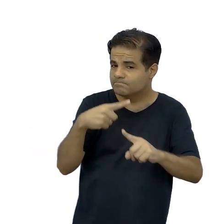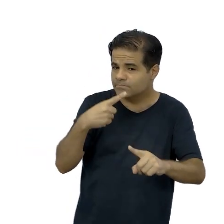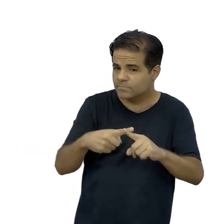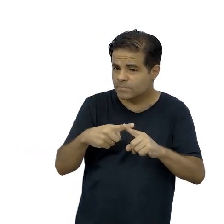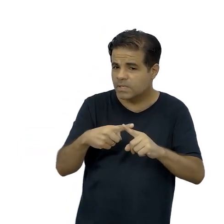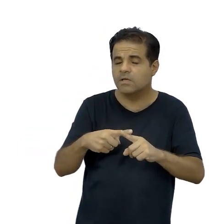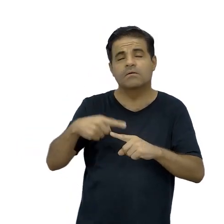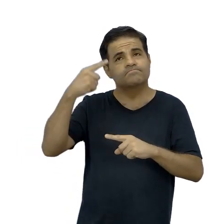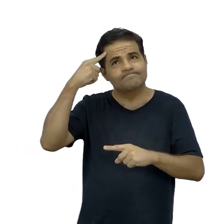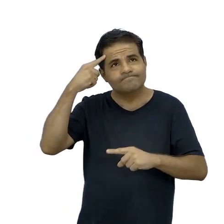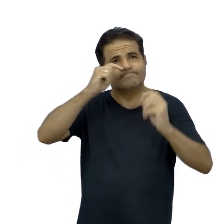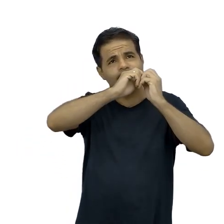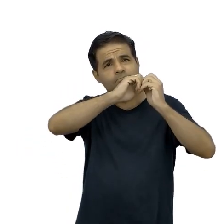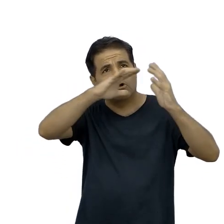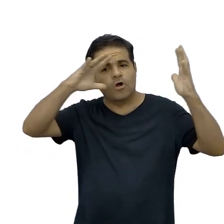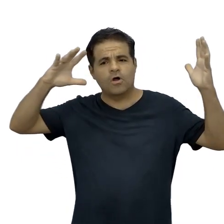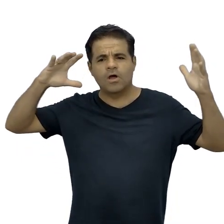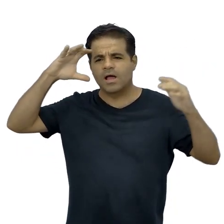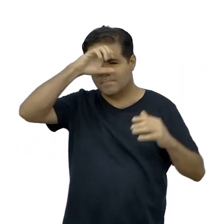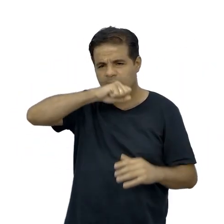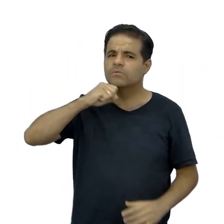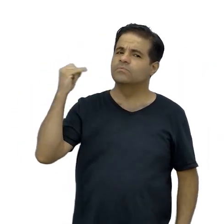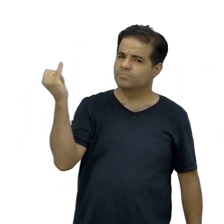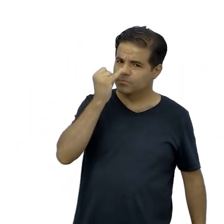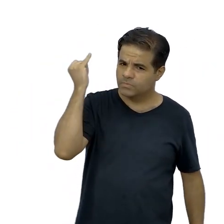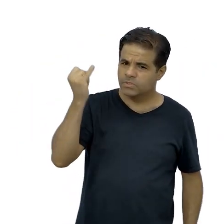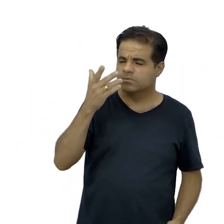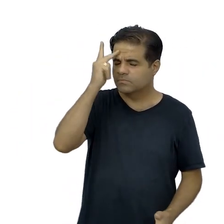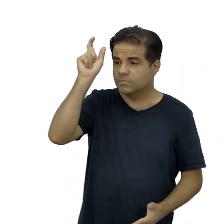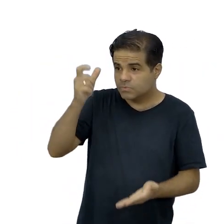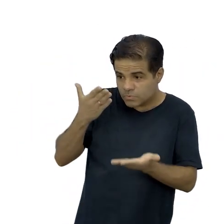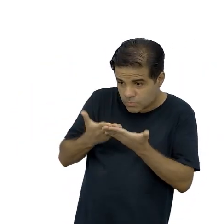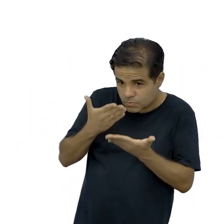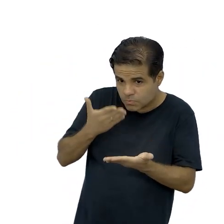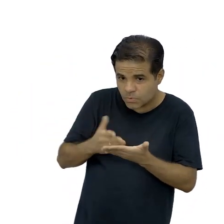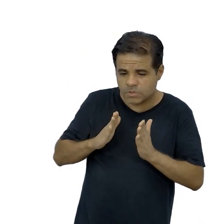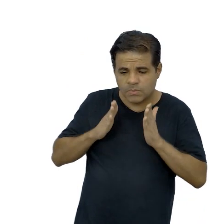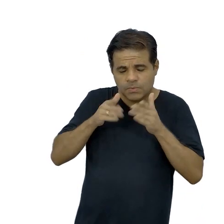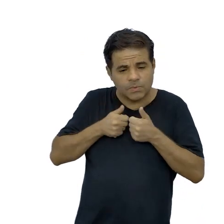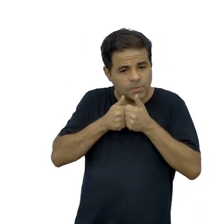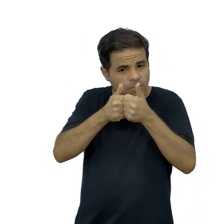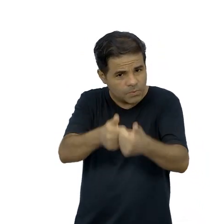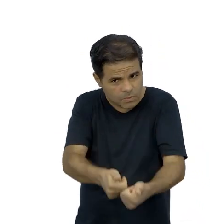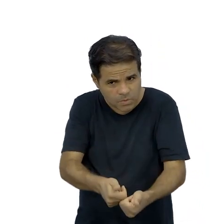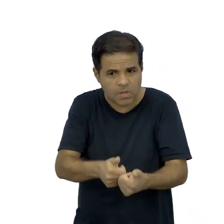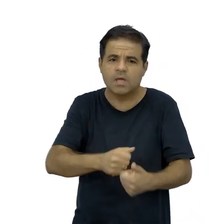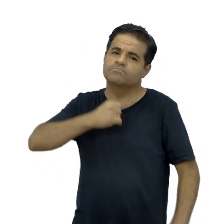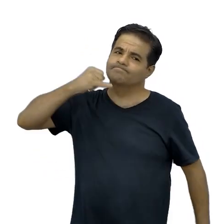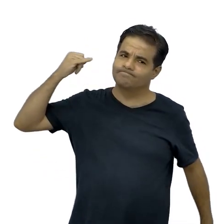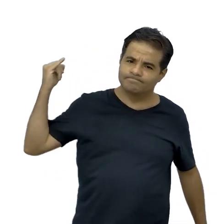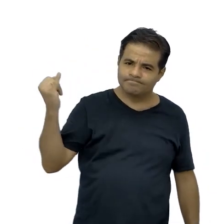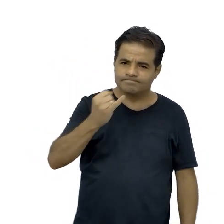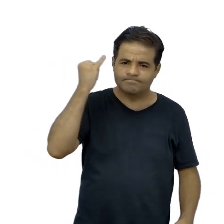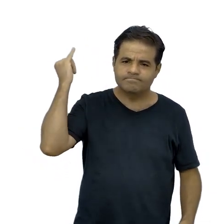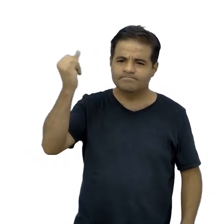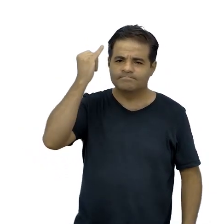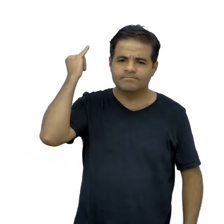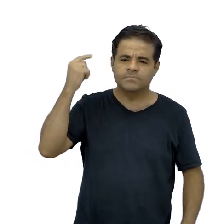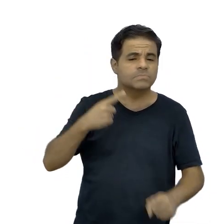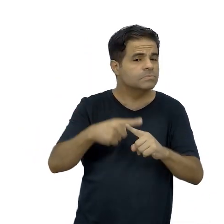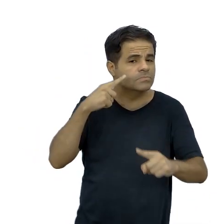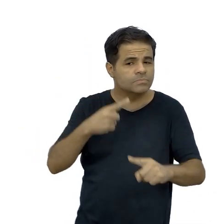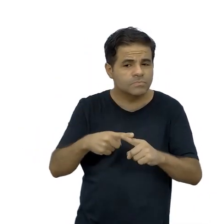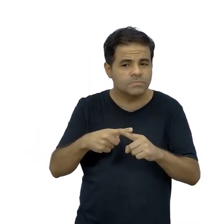gente ter em mente que aprender aquilo que é essencial para o estudante seguir a sua trajetória no série é de extrema importância,